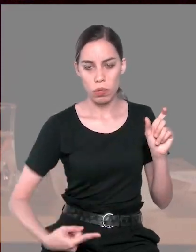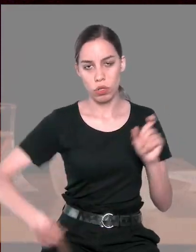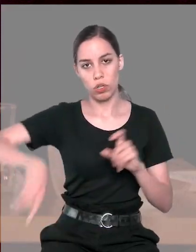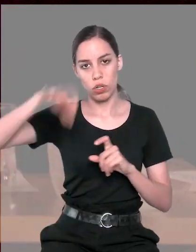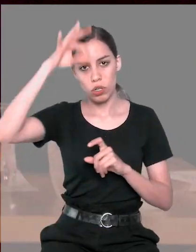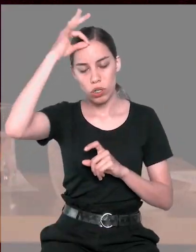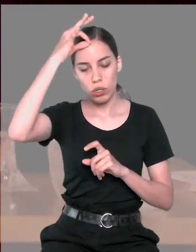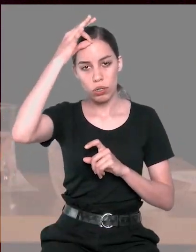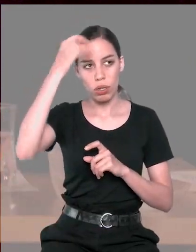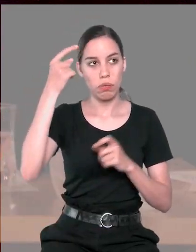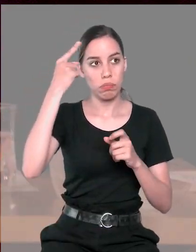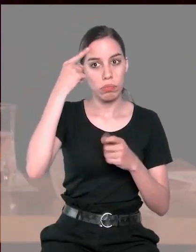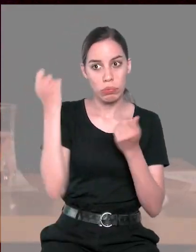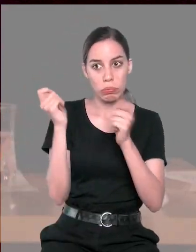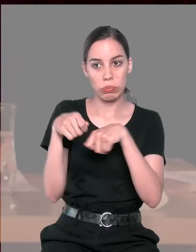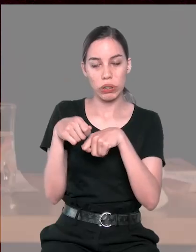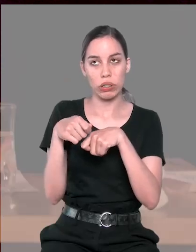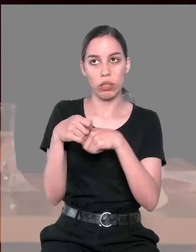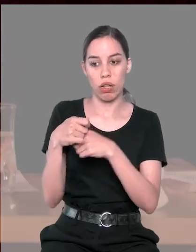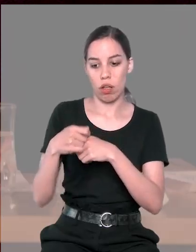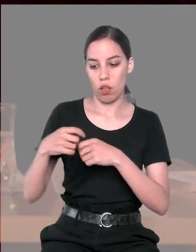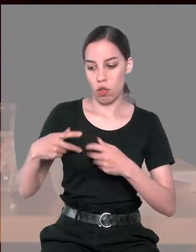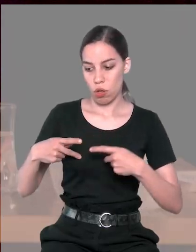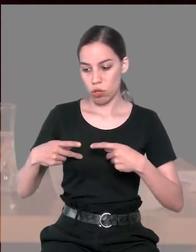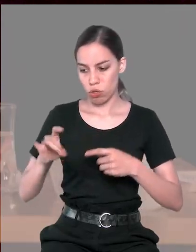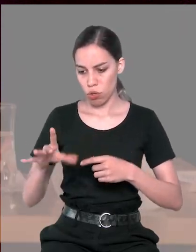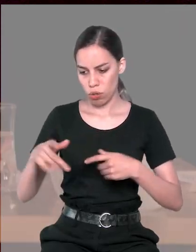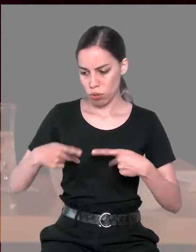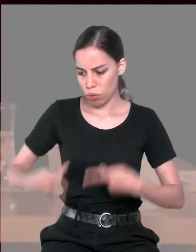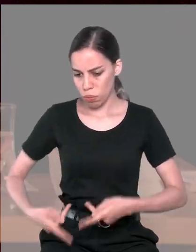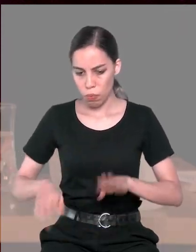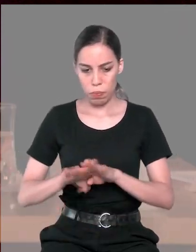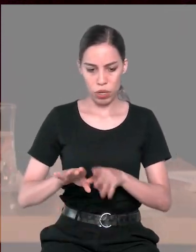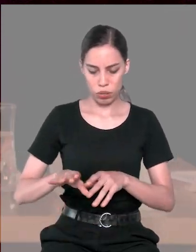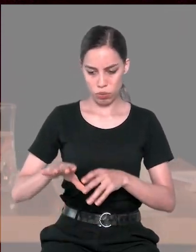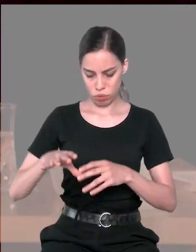surge como a possibilidade de pensar uma dimensão não apenas humana e seu mundo